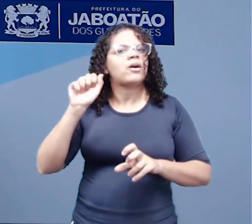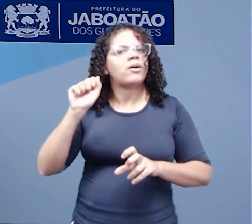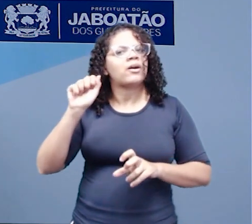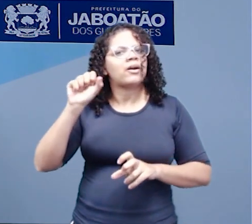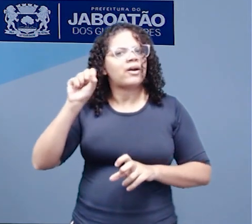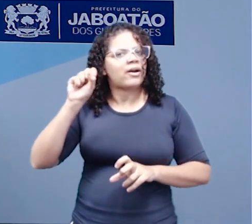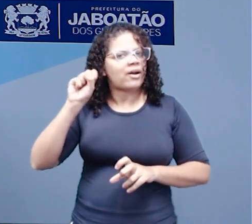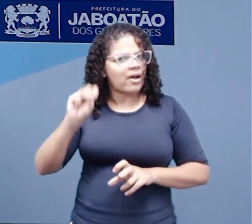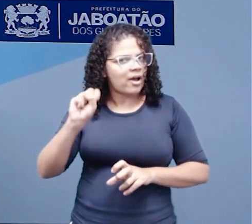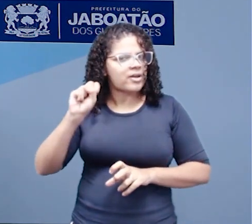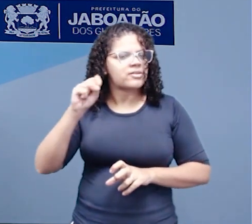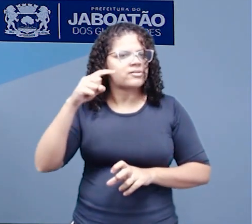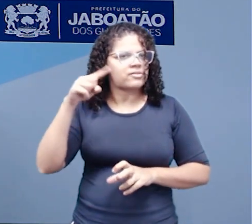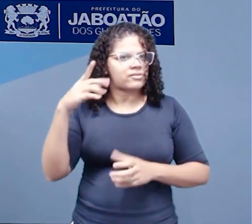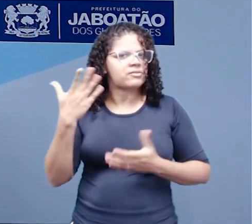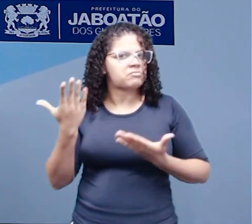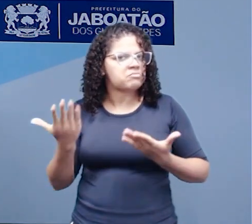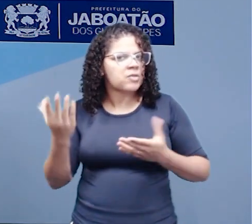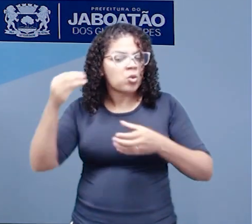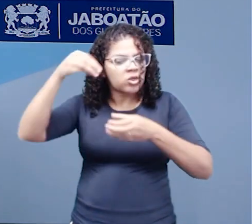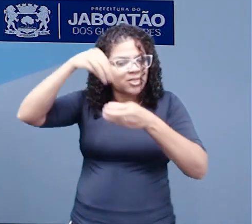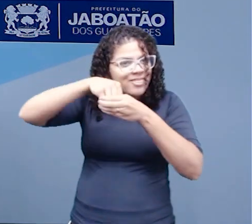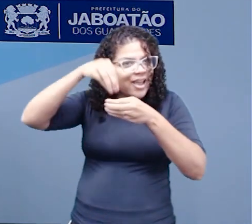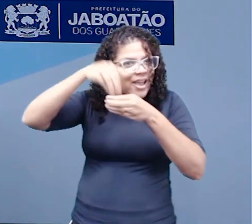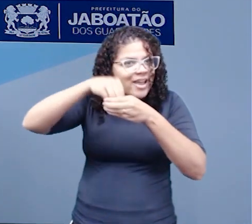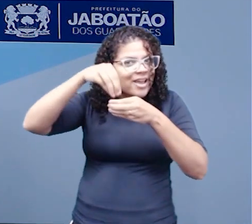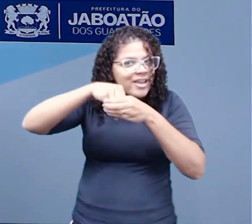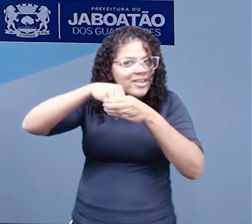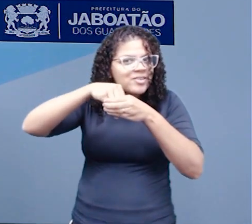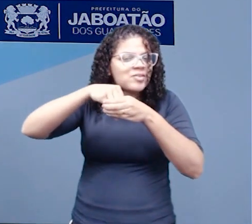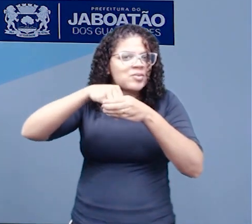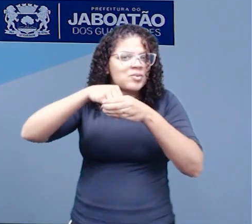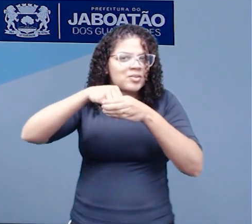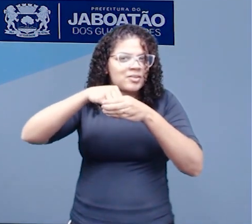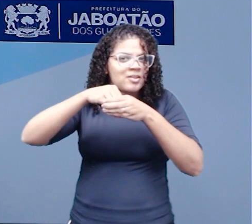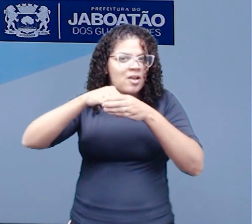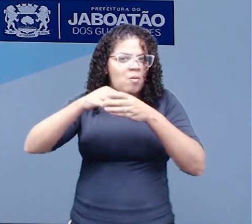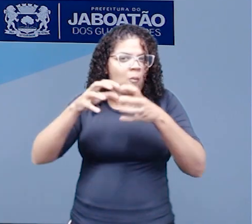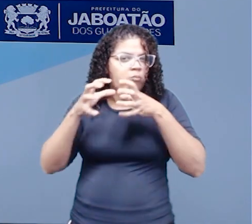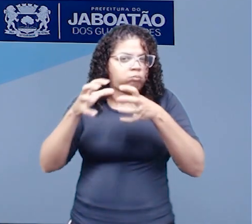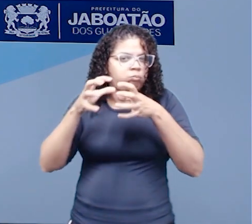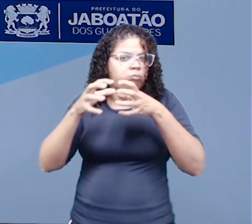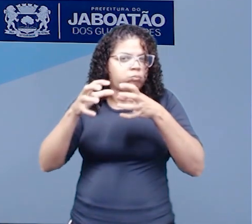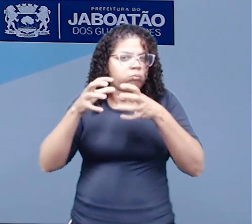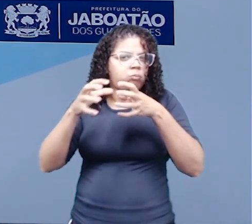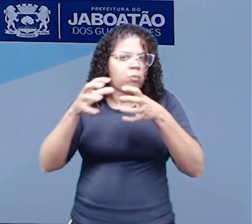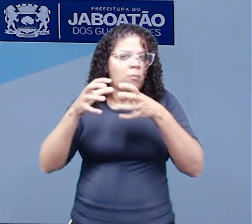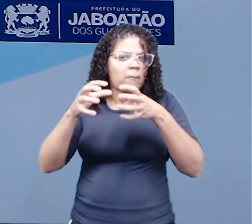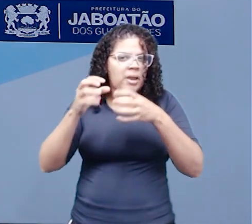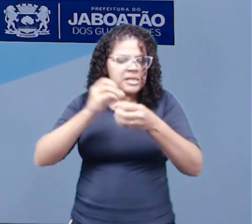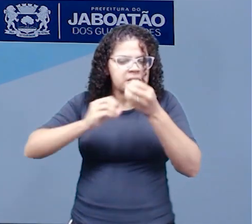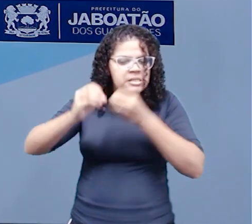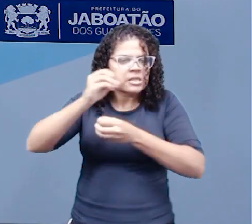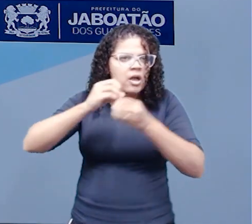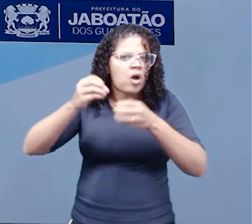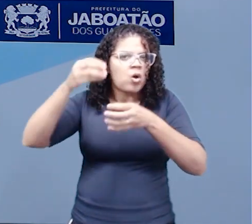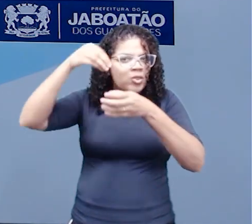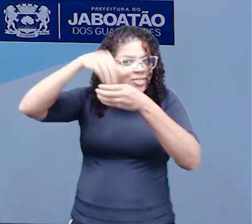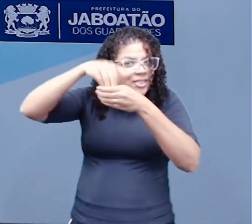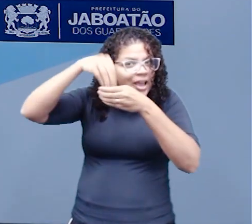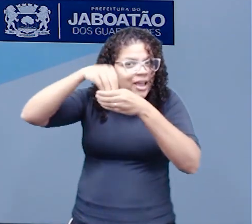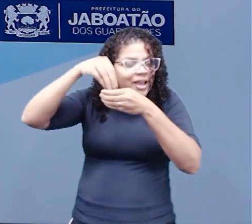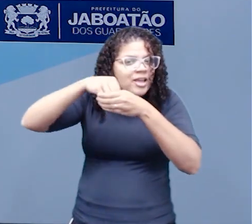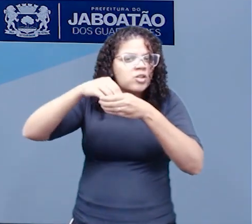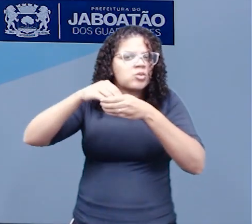de estado físico contínua dentro desse botijão de gás. Eu não sei se vocês já souberam disso, mas o gás que está dentro do